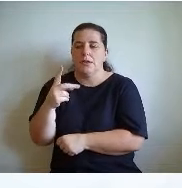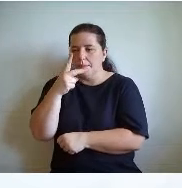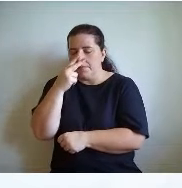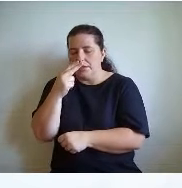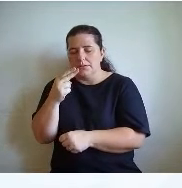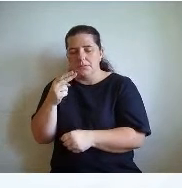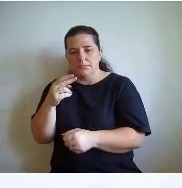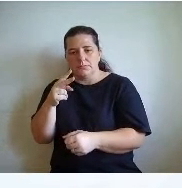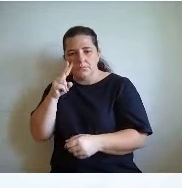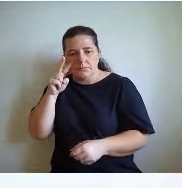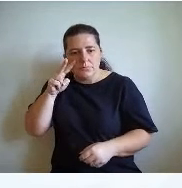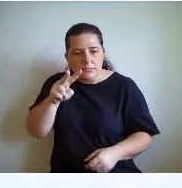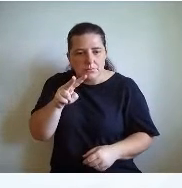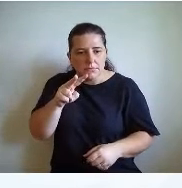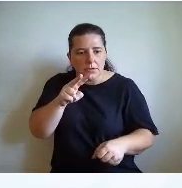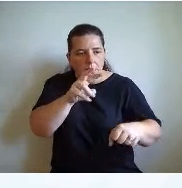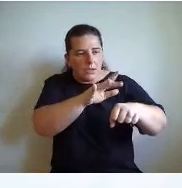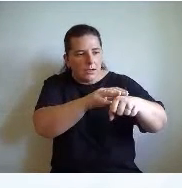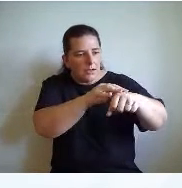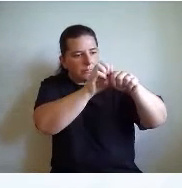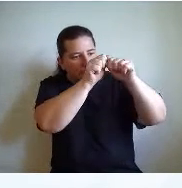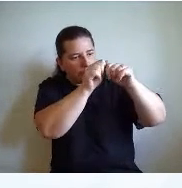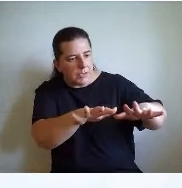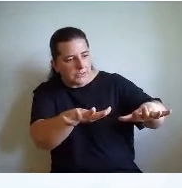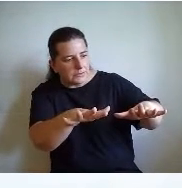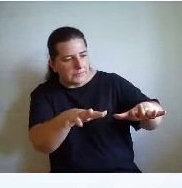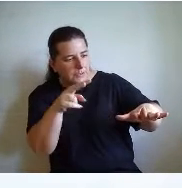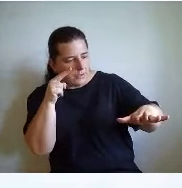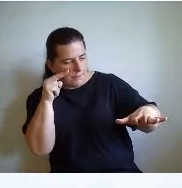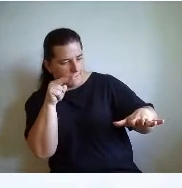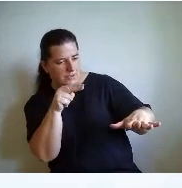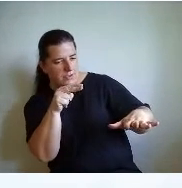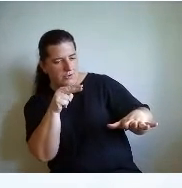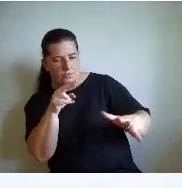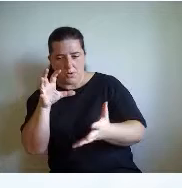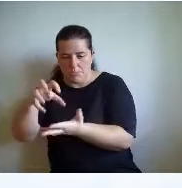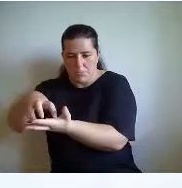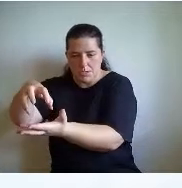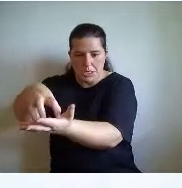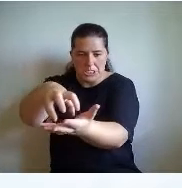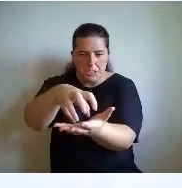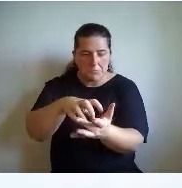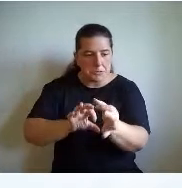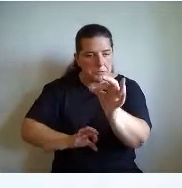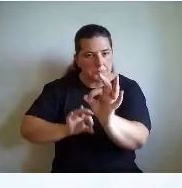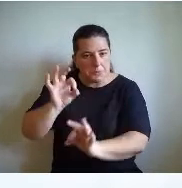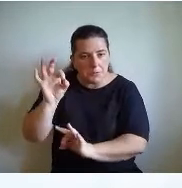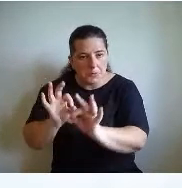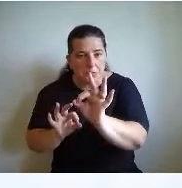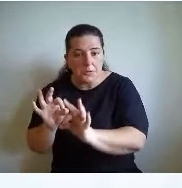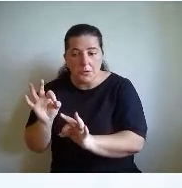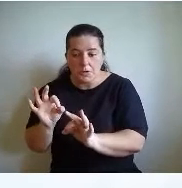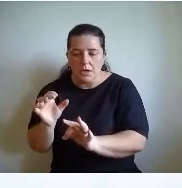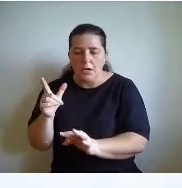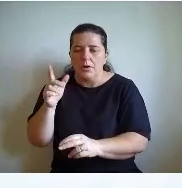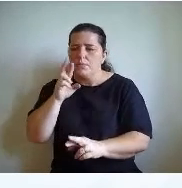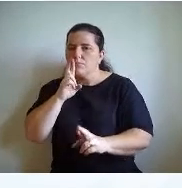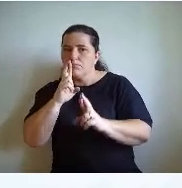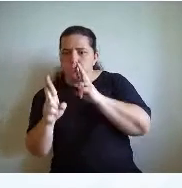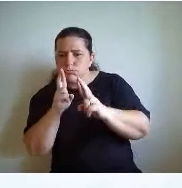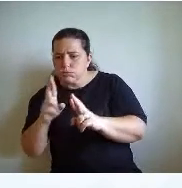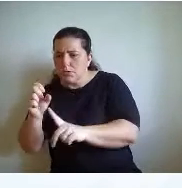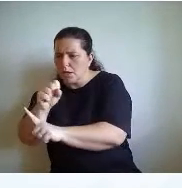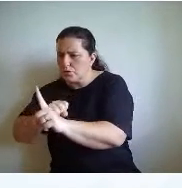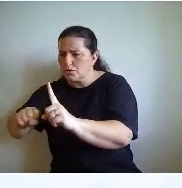uma pandemia e, sob todos os aspectos, os segmentos organizados deram muito mais resposta, a sociedade